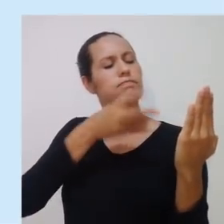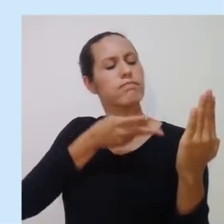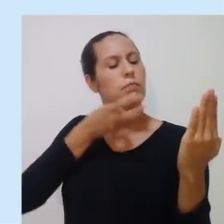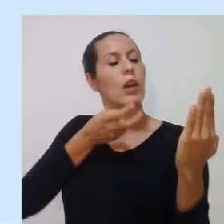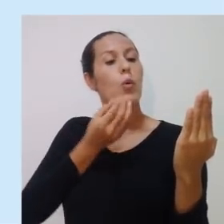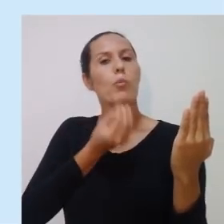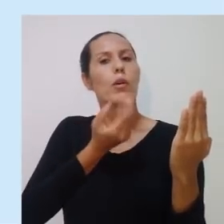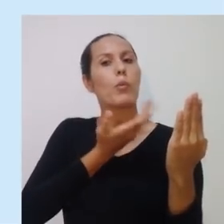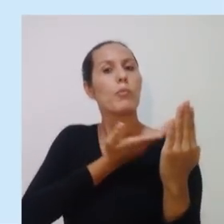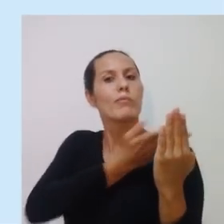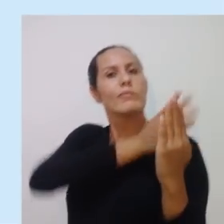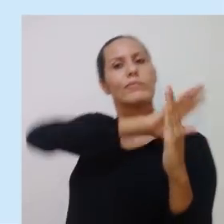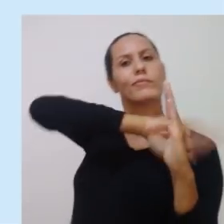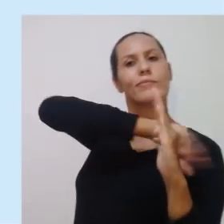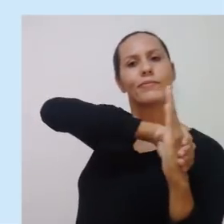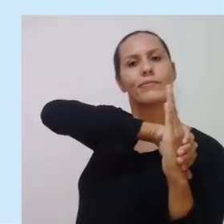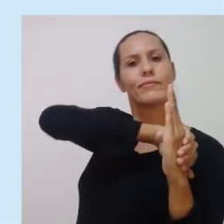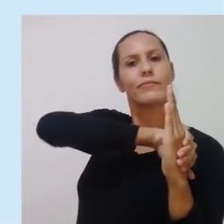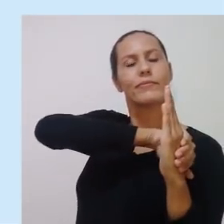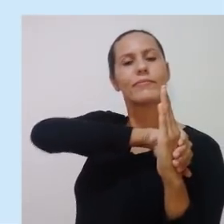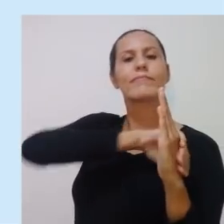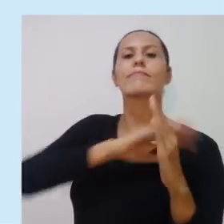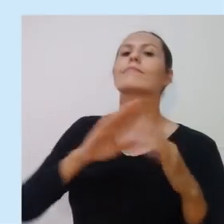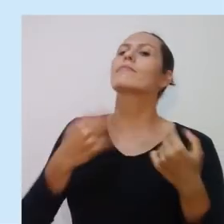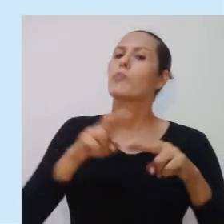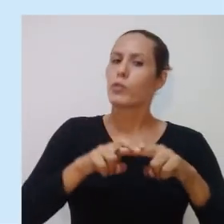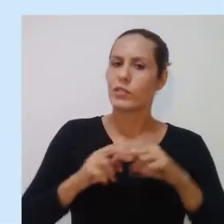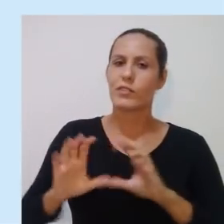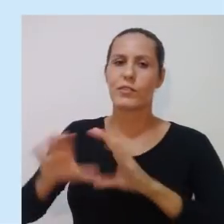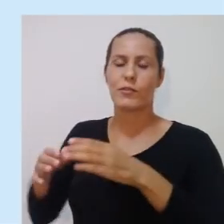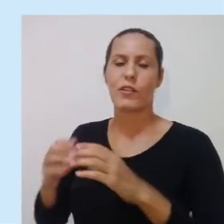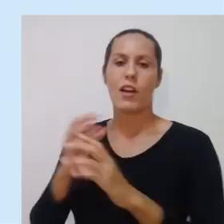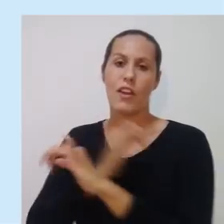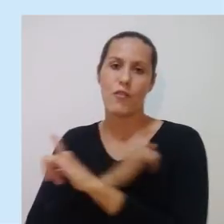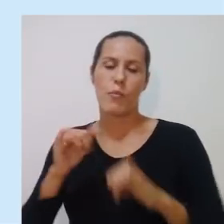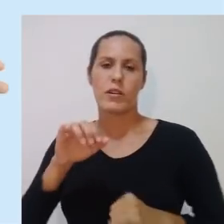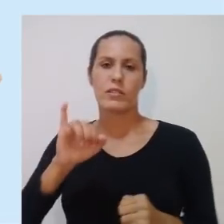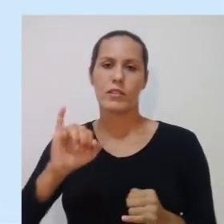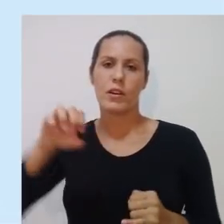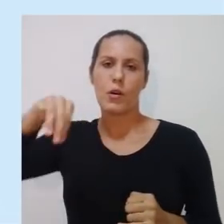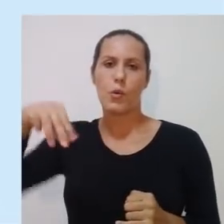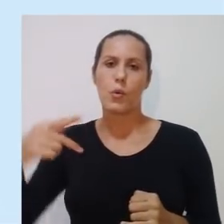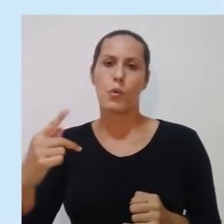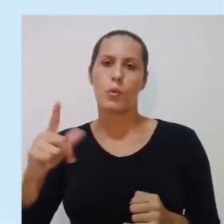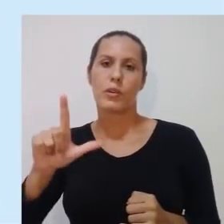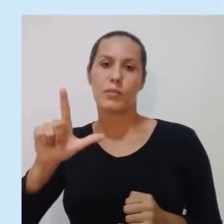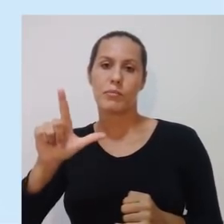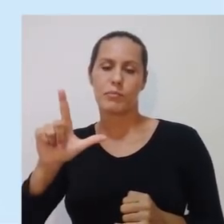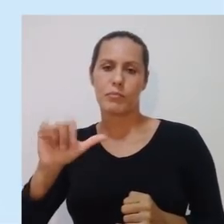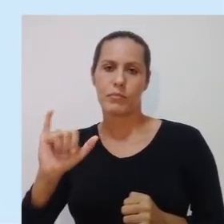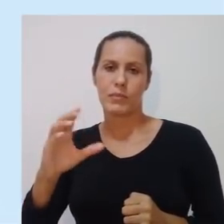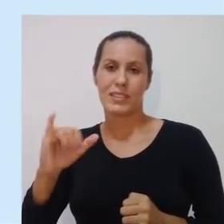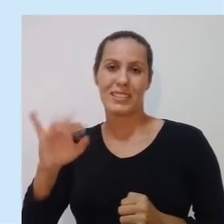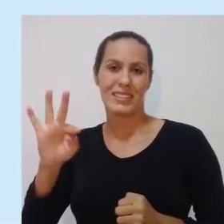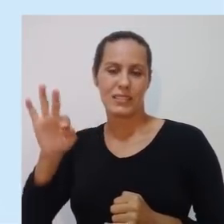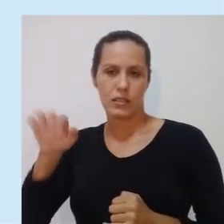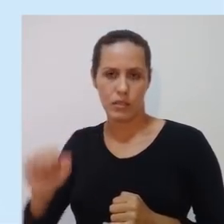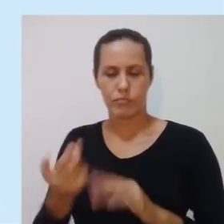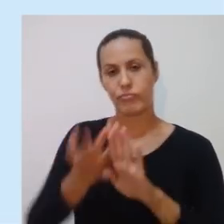que está por trás do que ele escreveu. É isso que a gente diz, a informação que está